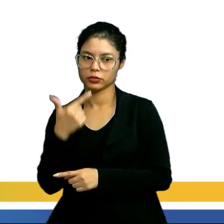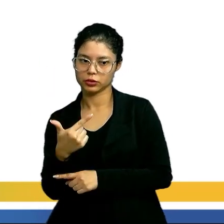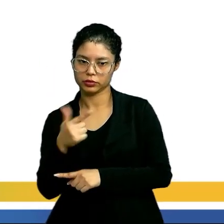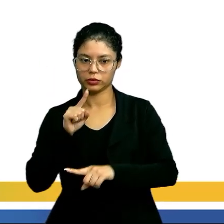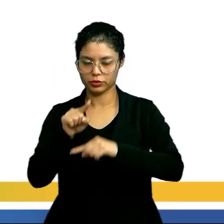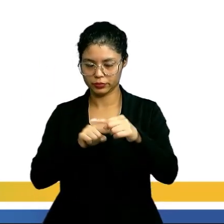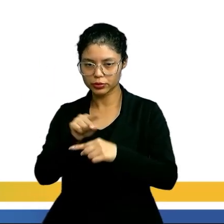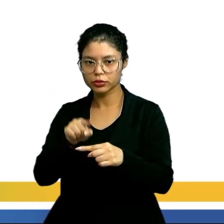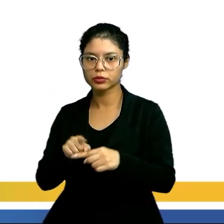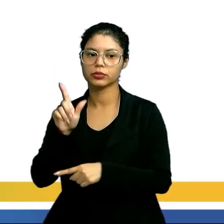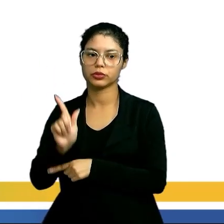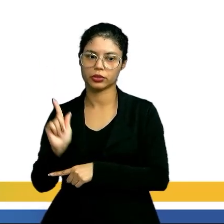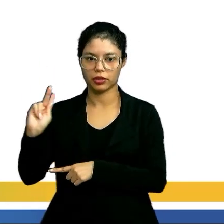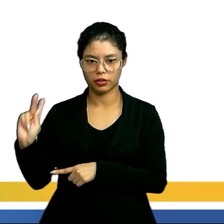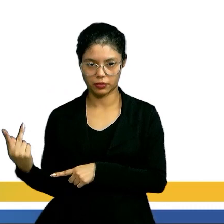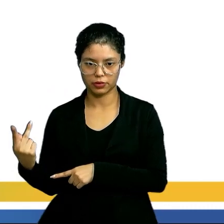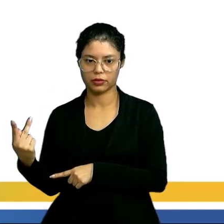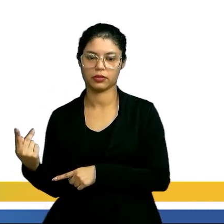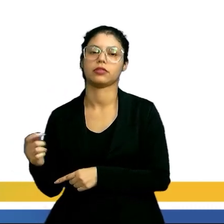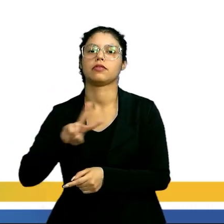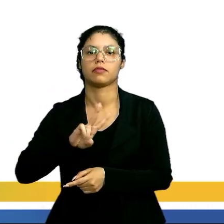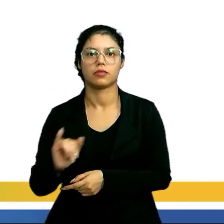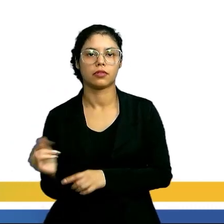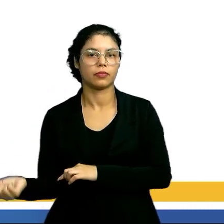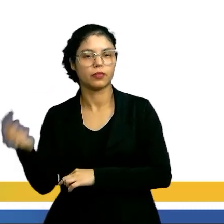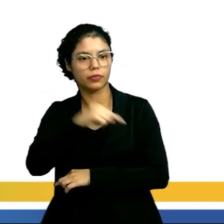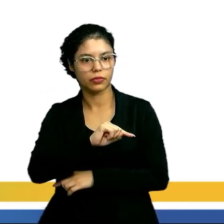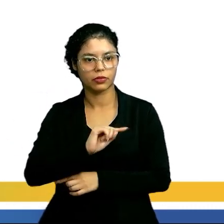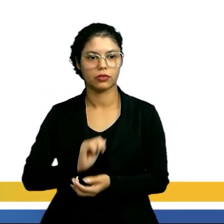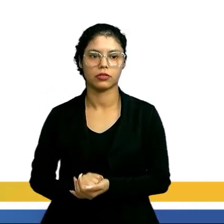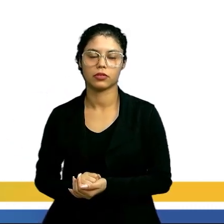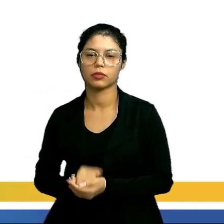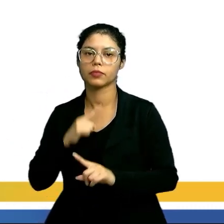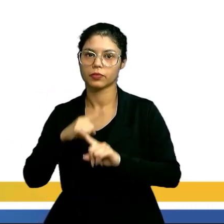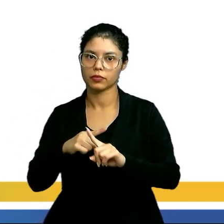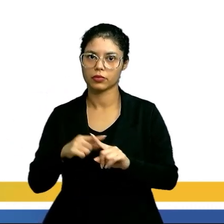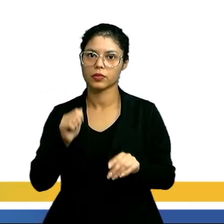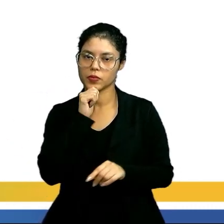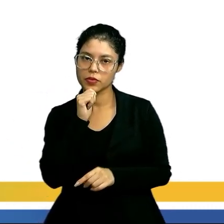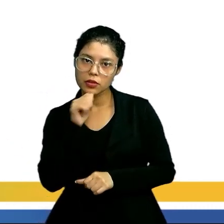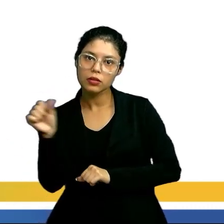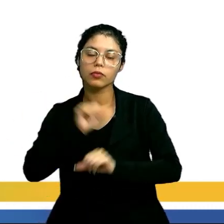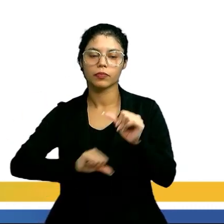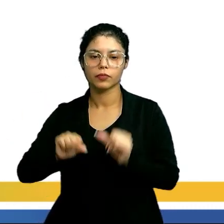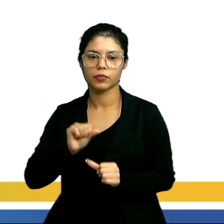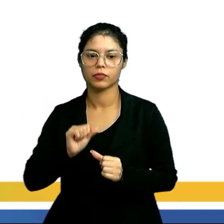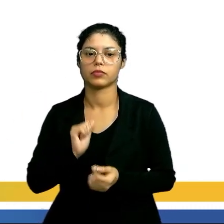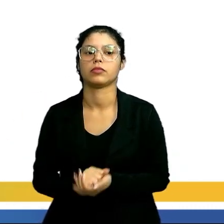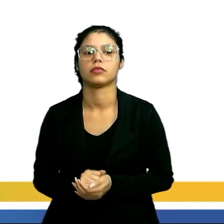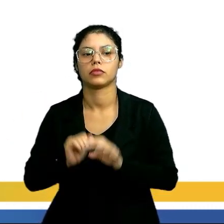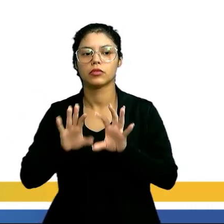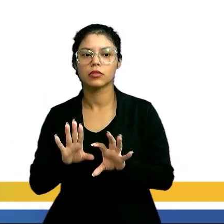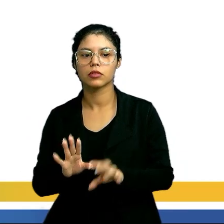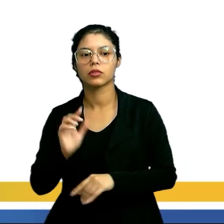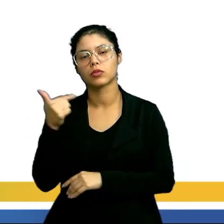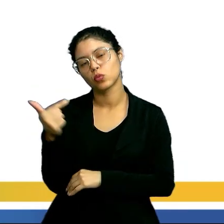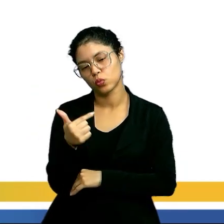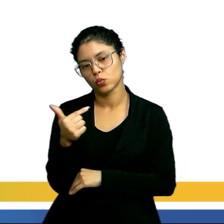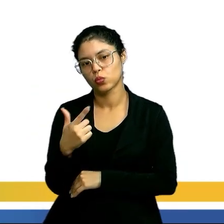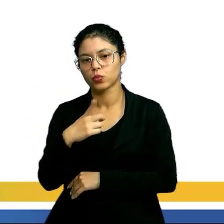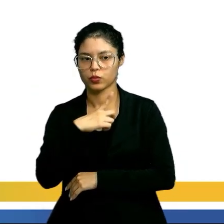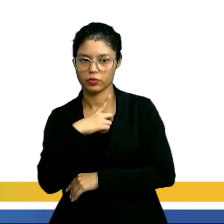que alternativa letra A, cinética em energia potencial gravitacional. Seria o caso, a